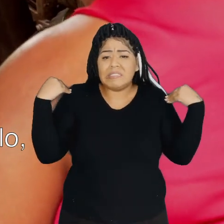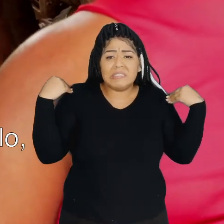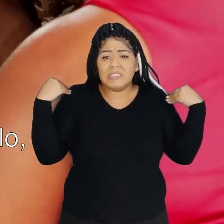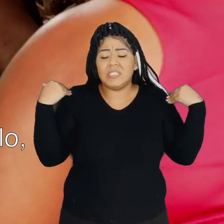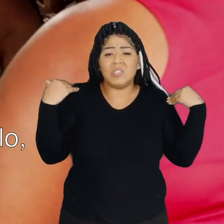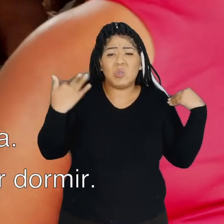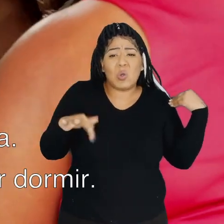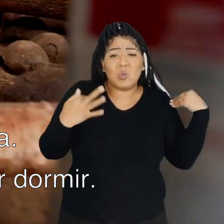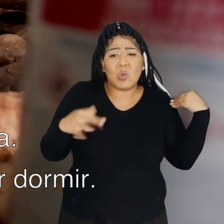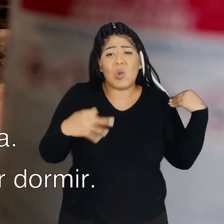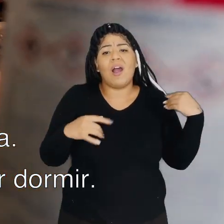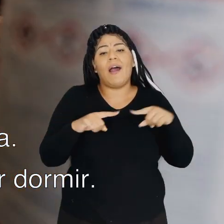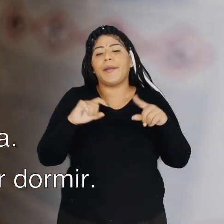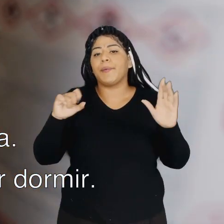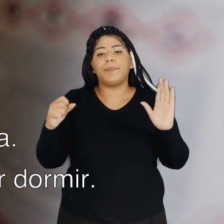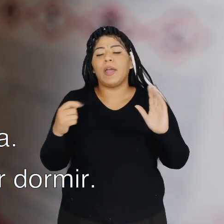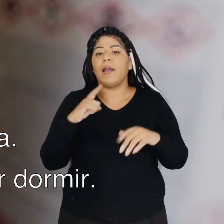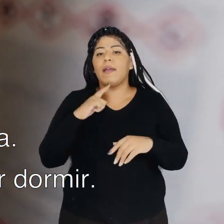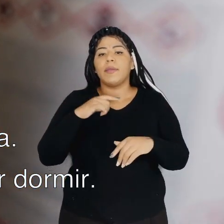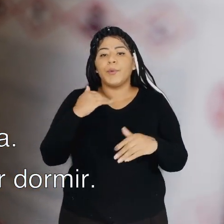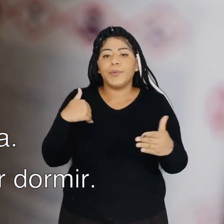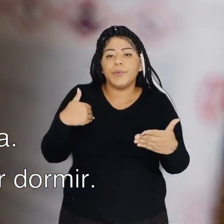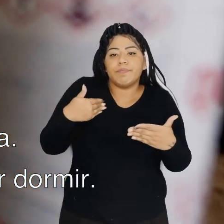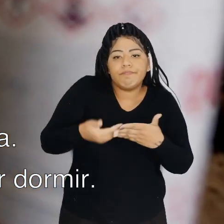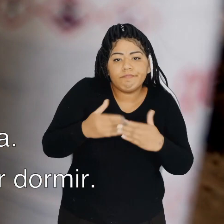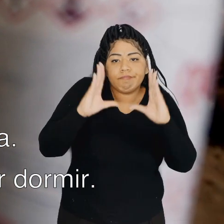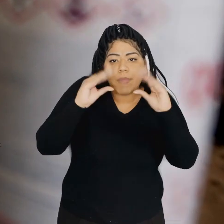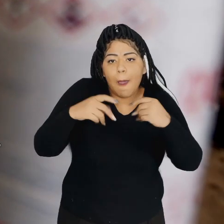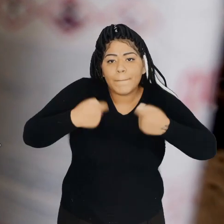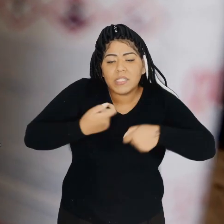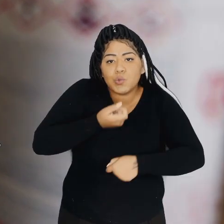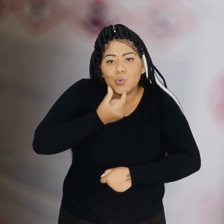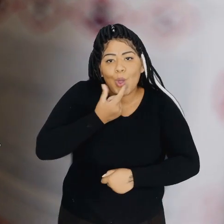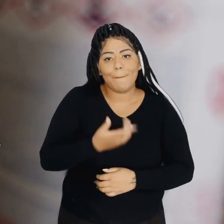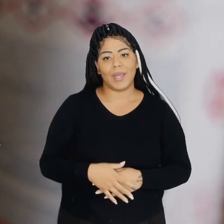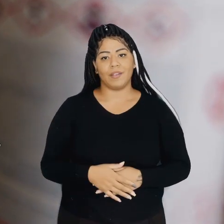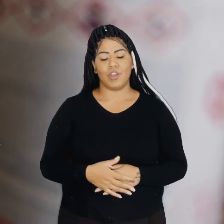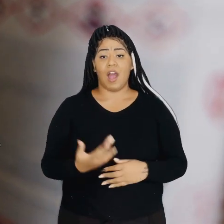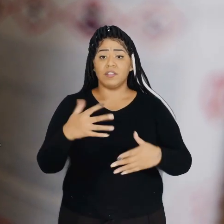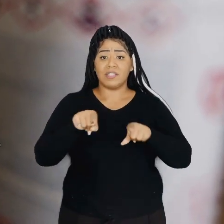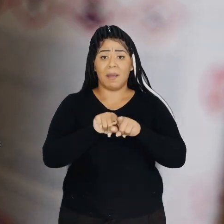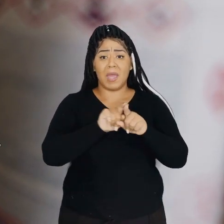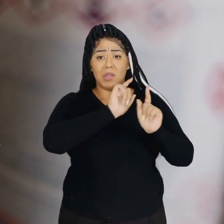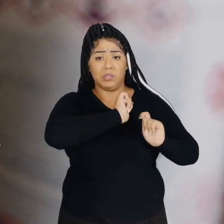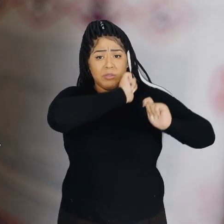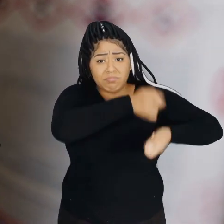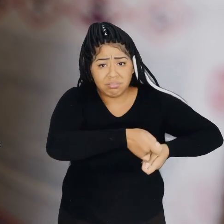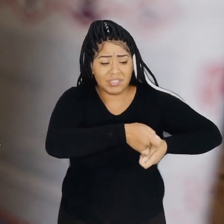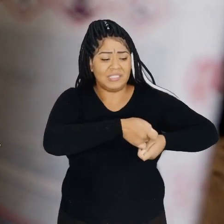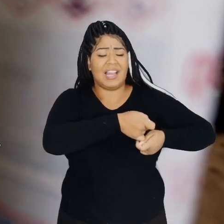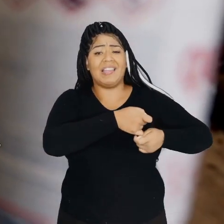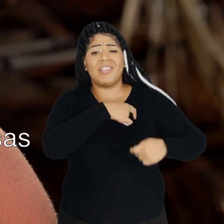levanto, dou um tempo. Andar de noite, ando toda entrevada. Tem que tomar um comprimido para poder dormir. Tem dedo aleijado, de machado. Só de